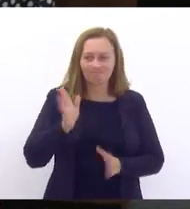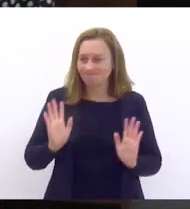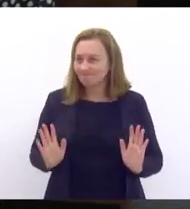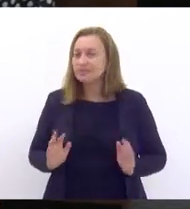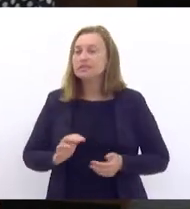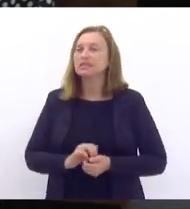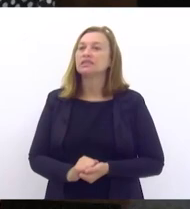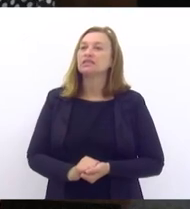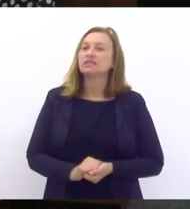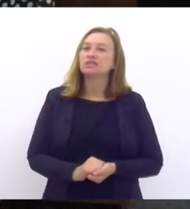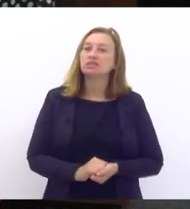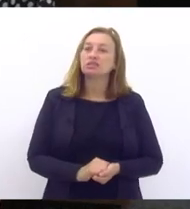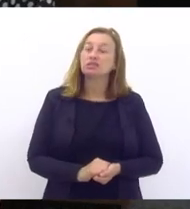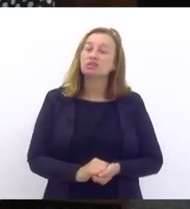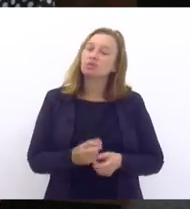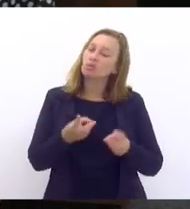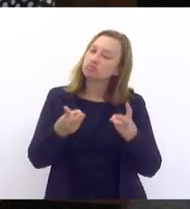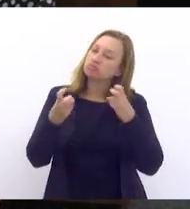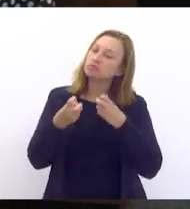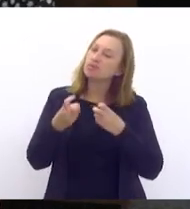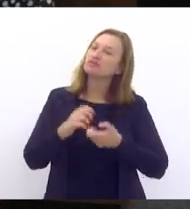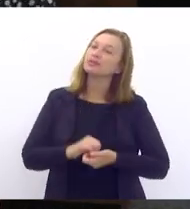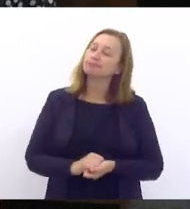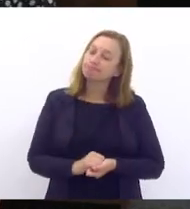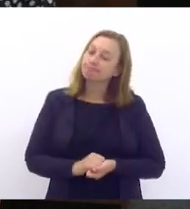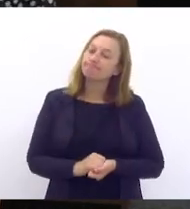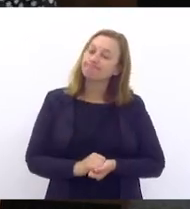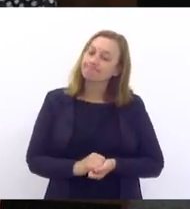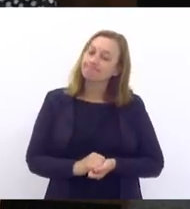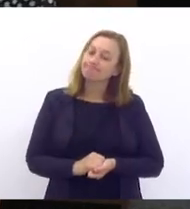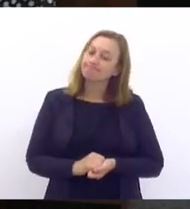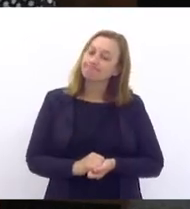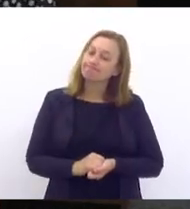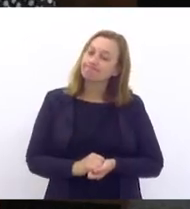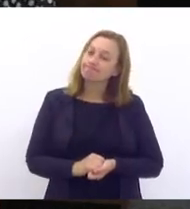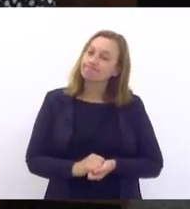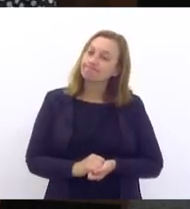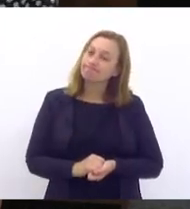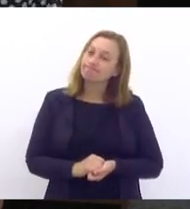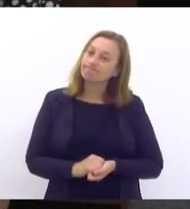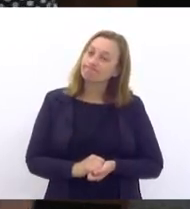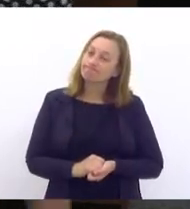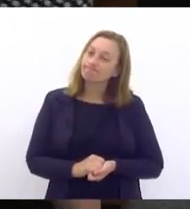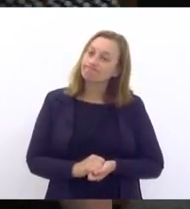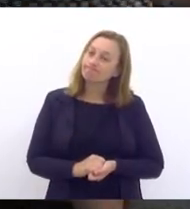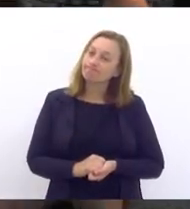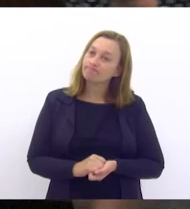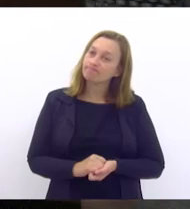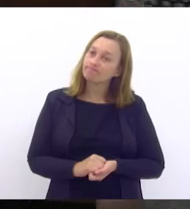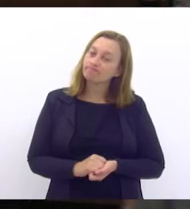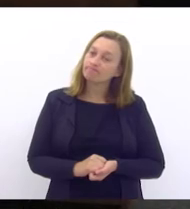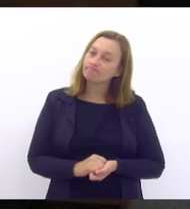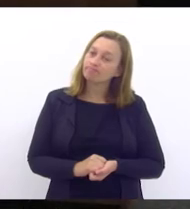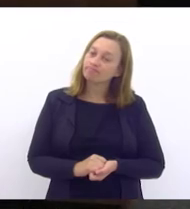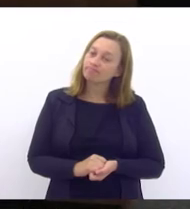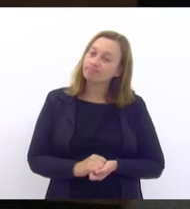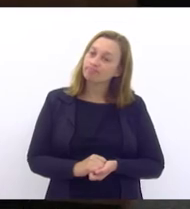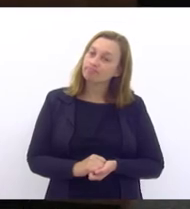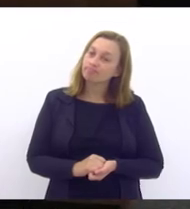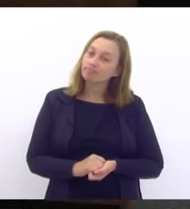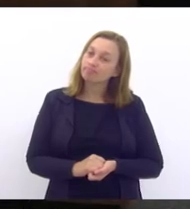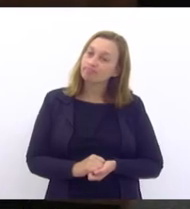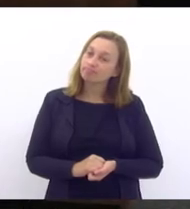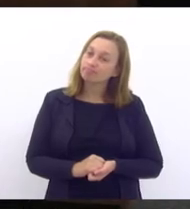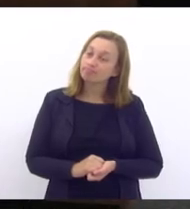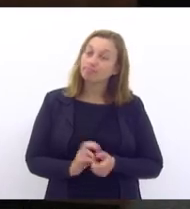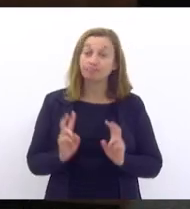muitos discursos, e verifiquei que as posições estão se extremando em